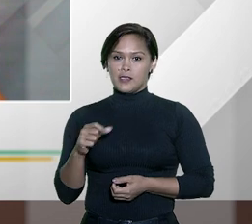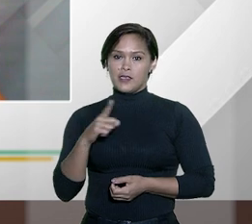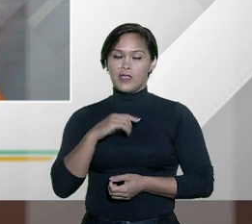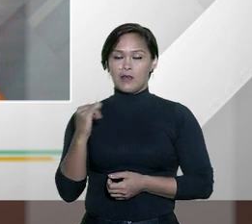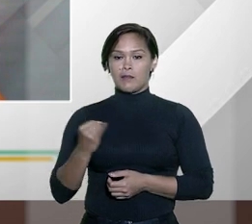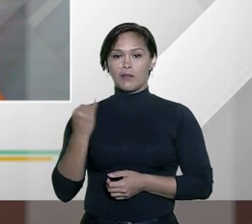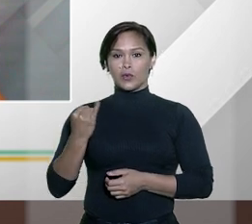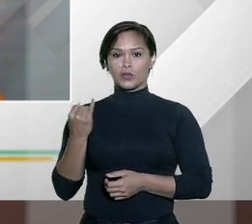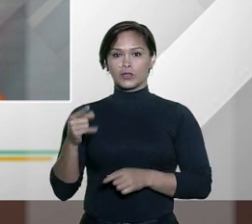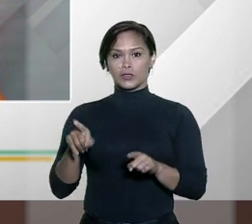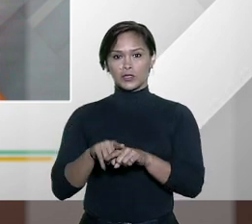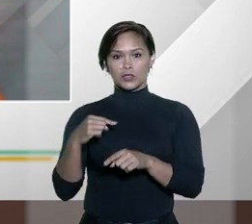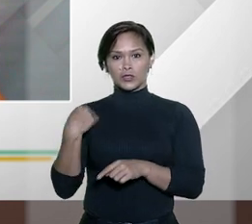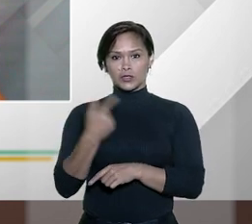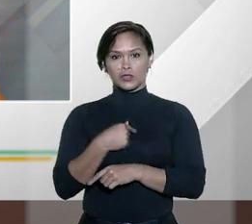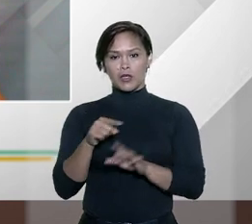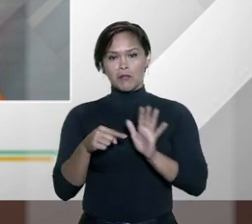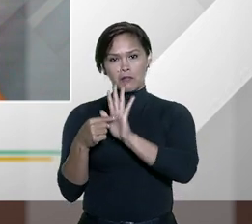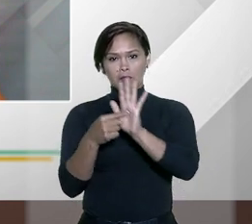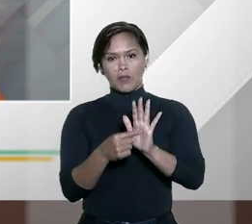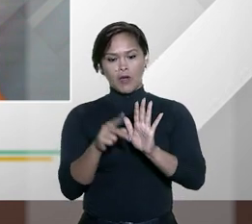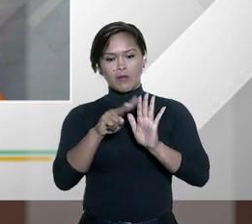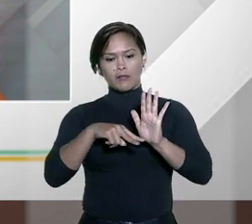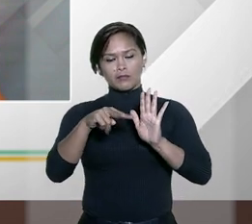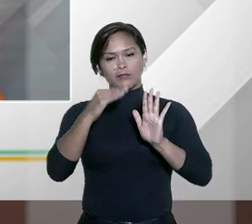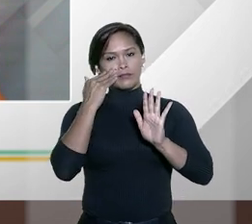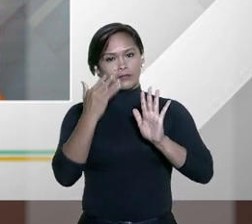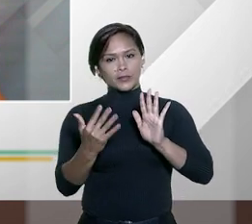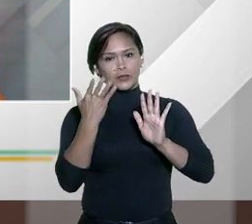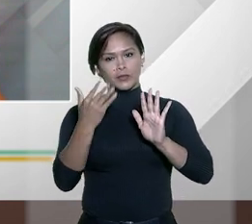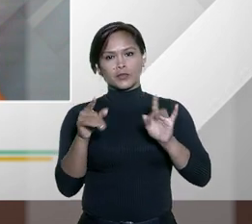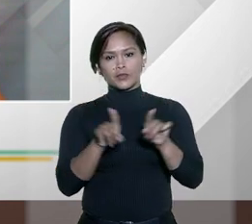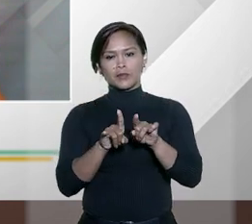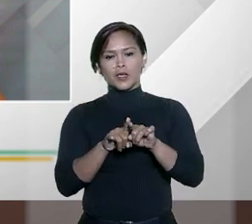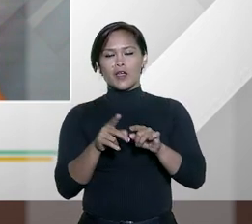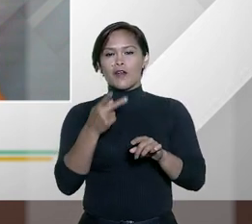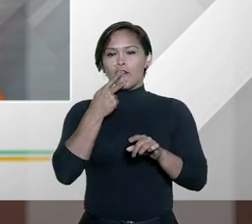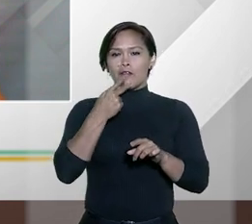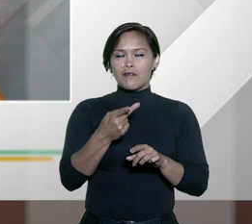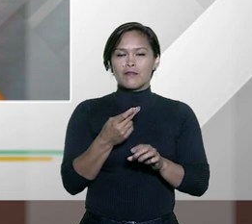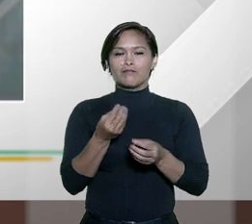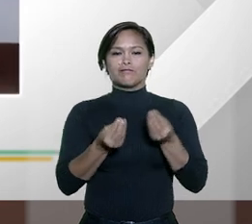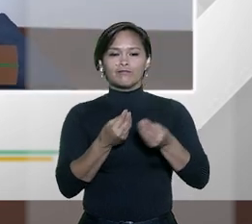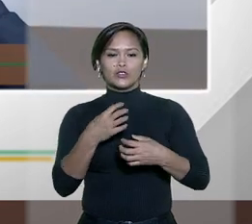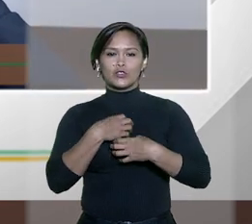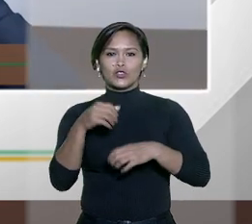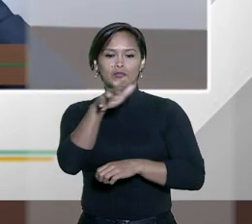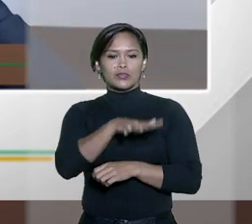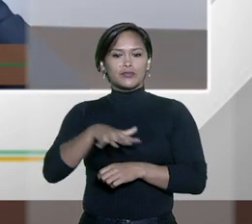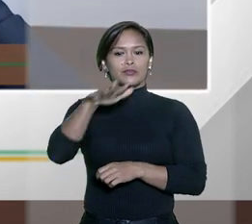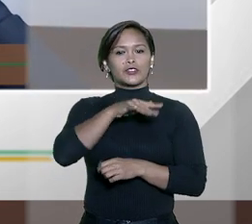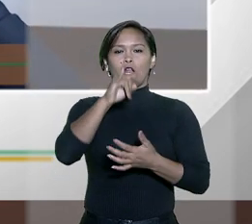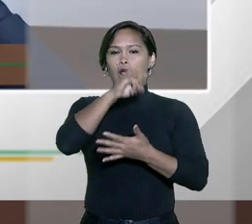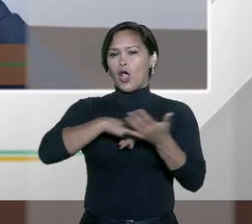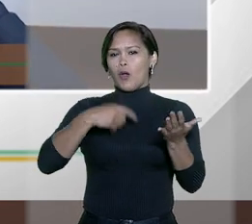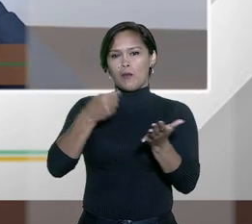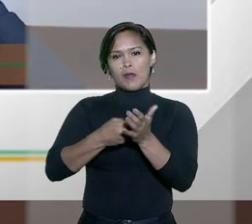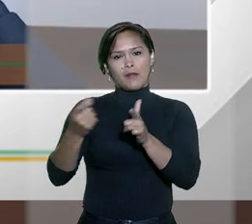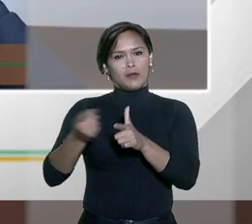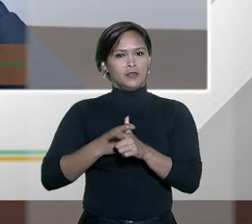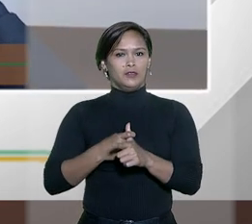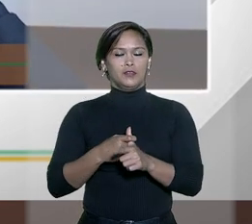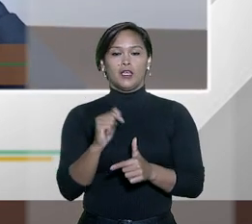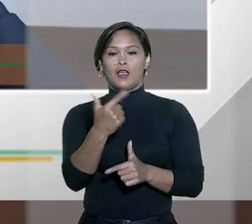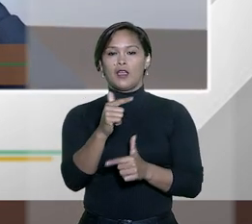Isso é muito importante que a gente também mostre ao público, porque não dá para falar, digamos, de uma forma geral sobre precatórios. A gente